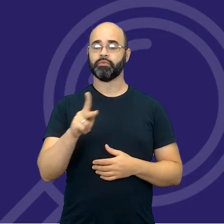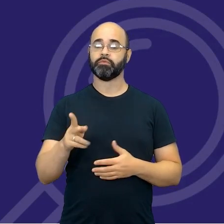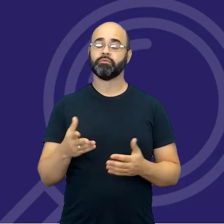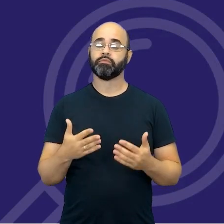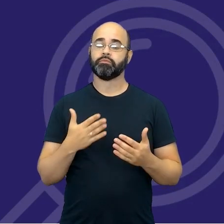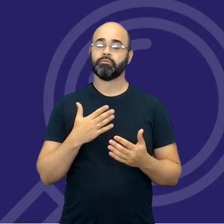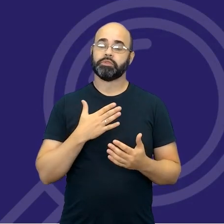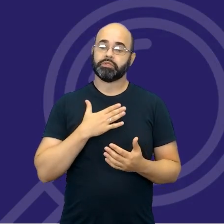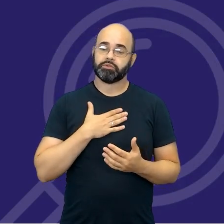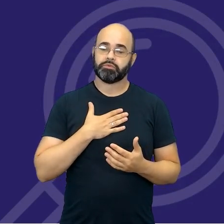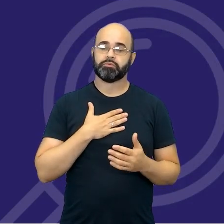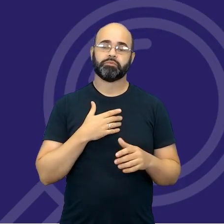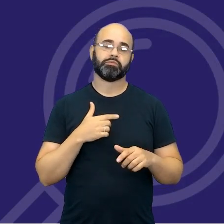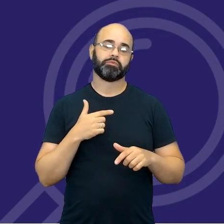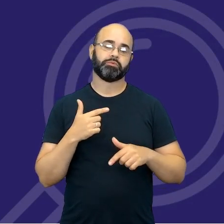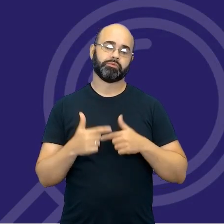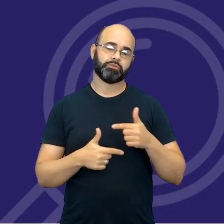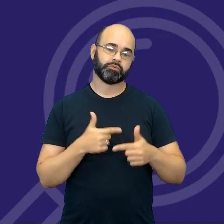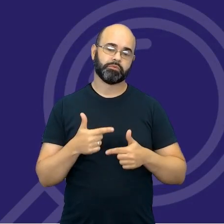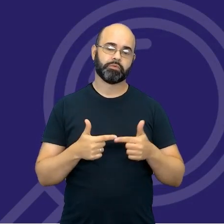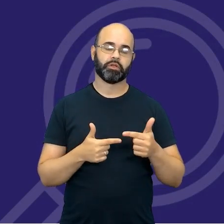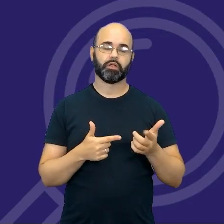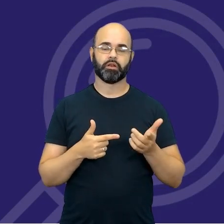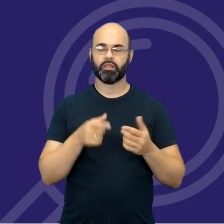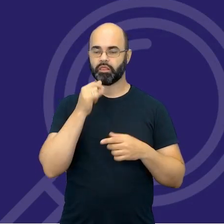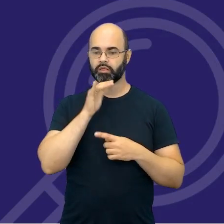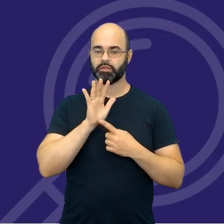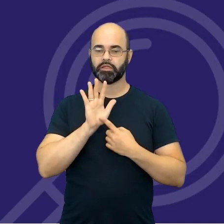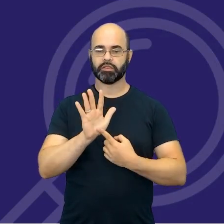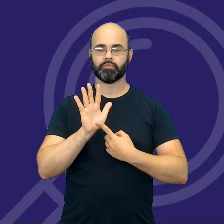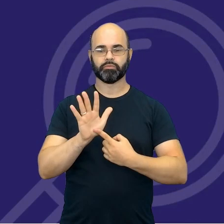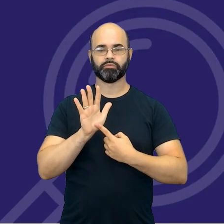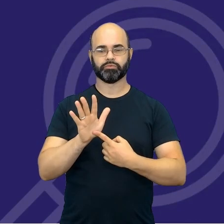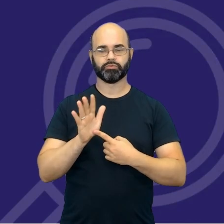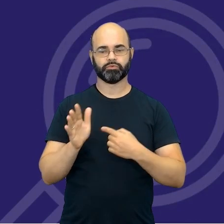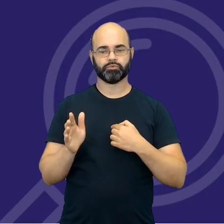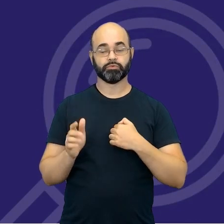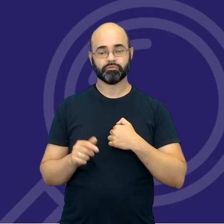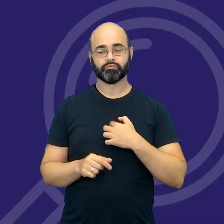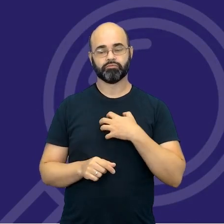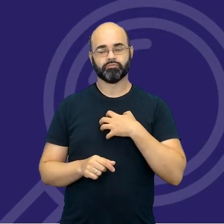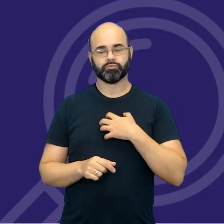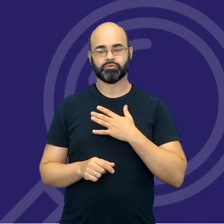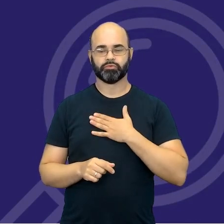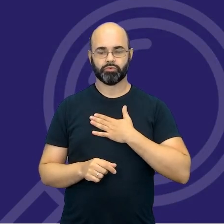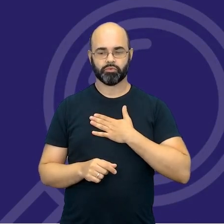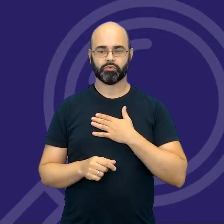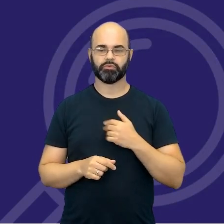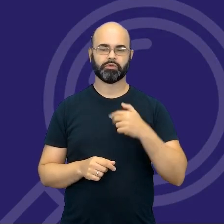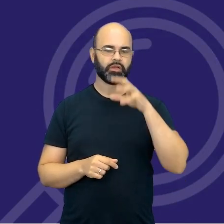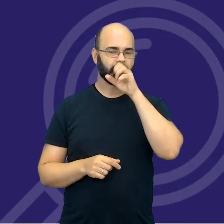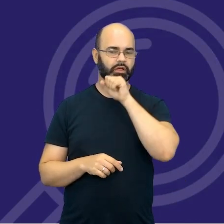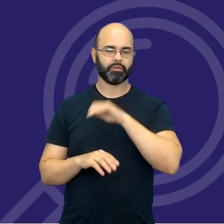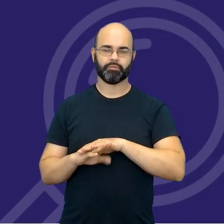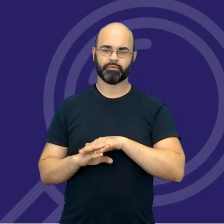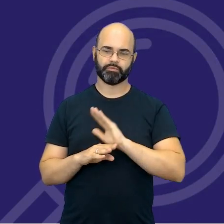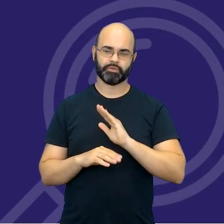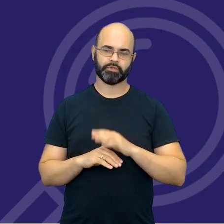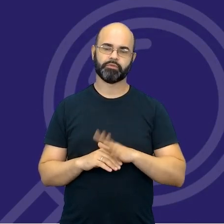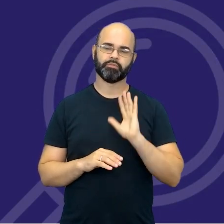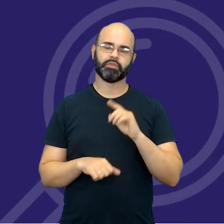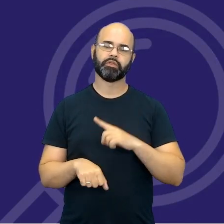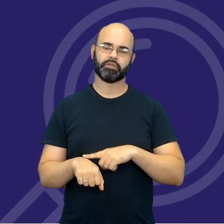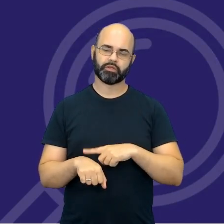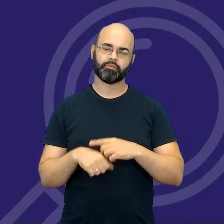né, trabalhando de forma demonstrativa, para ser mais rápido na dinâmica do dia a dia. Com o tempo,